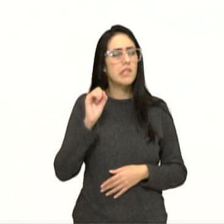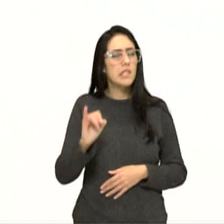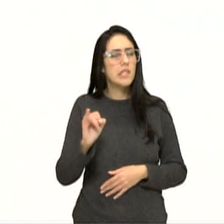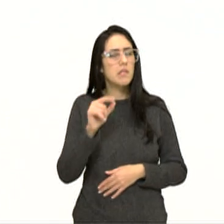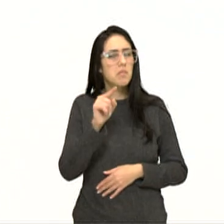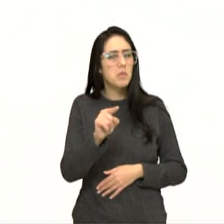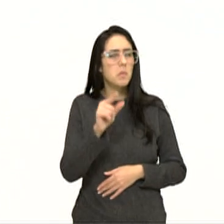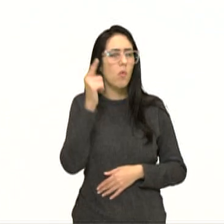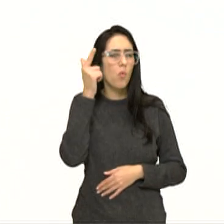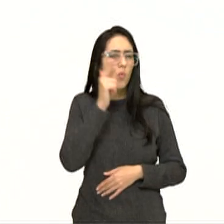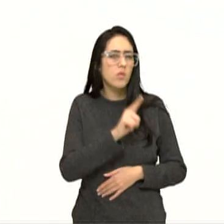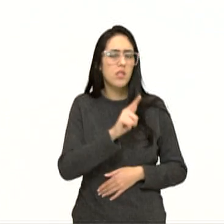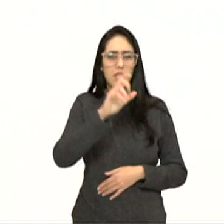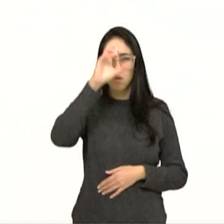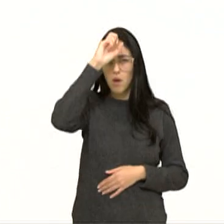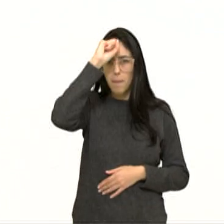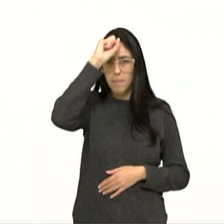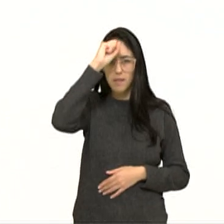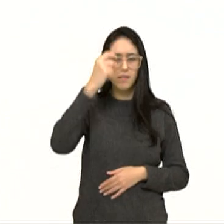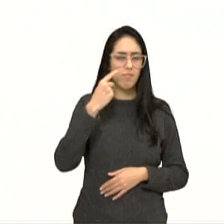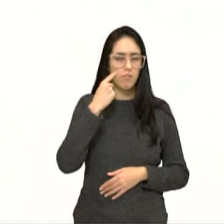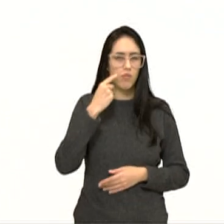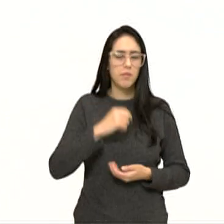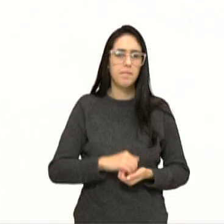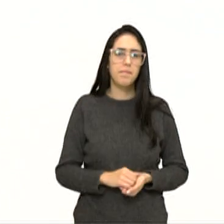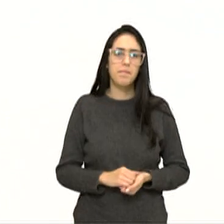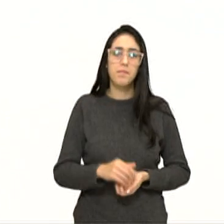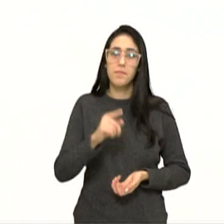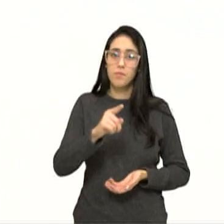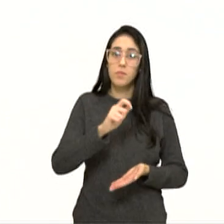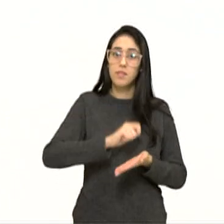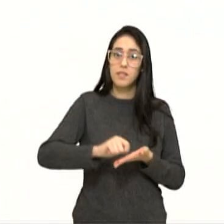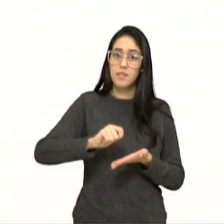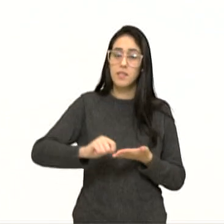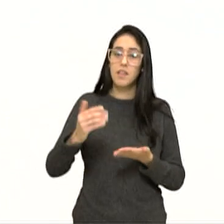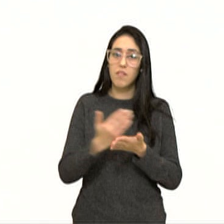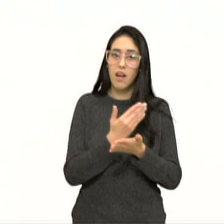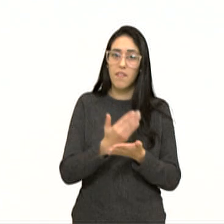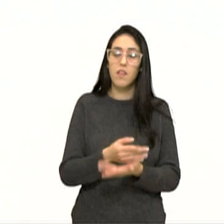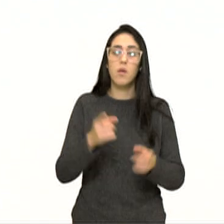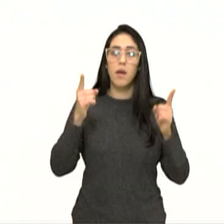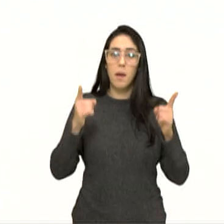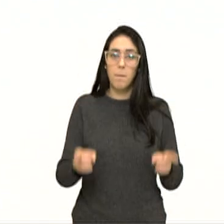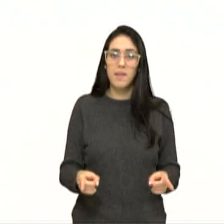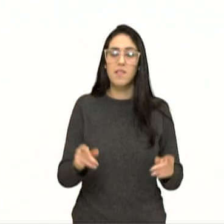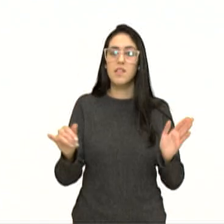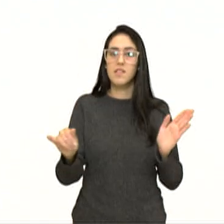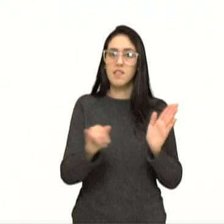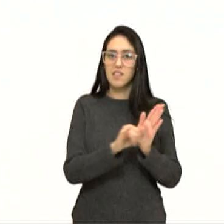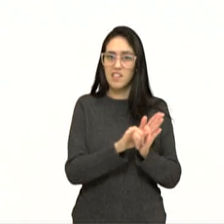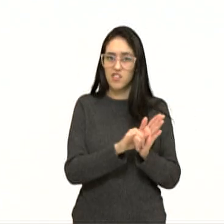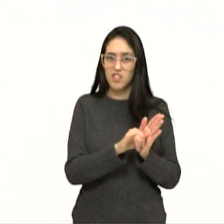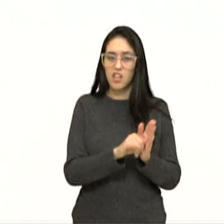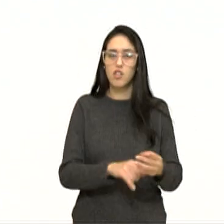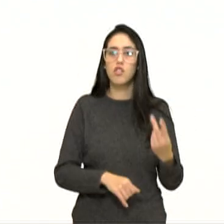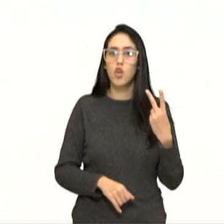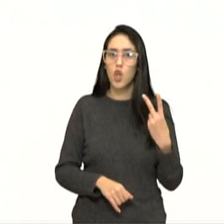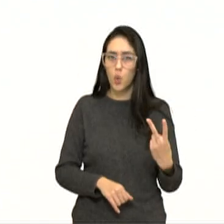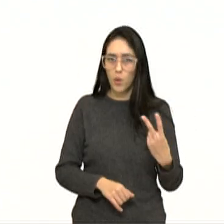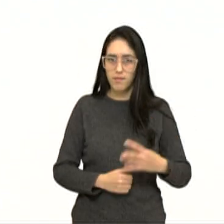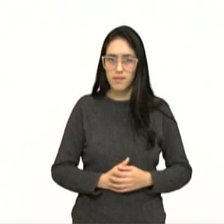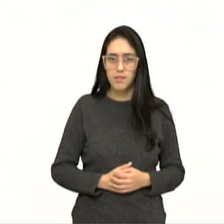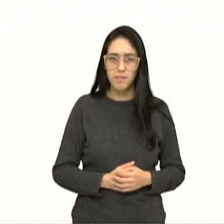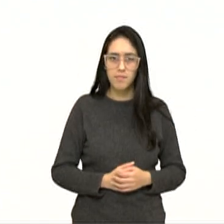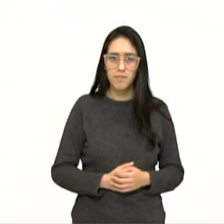conseguiu aí captar esse aprendizado. Escreva no caderno a matriz identidade 2. Isso quer